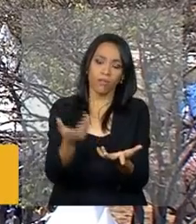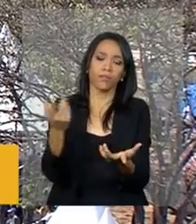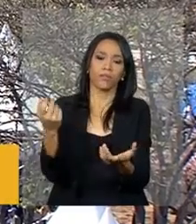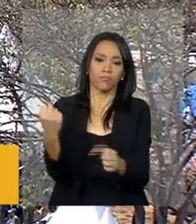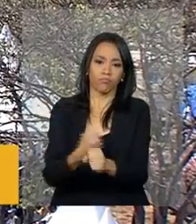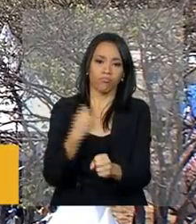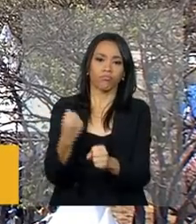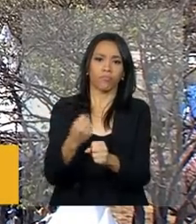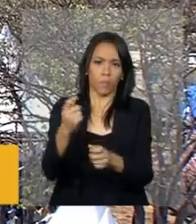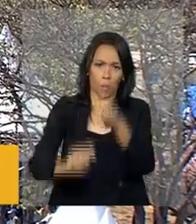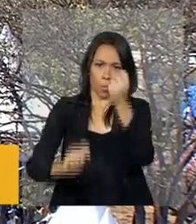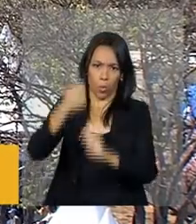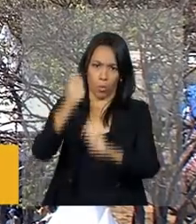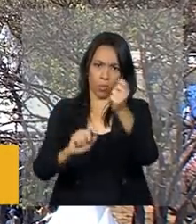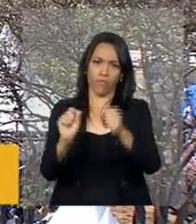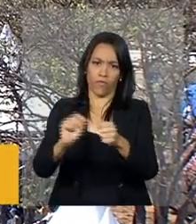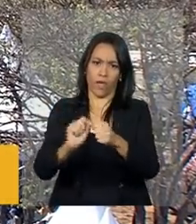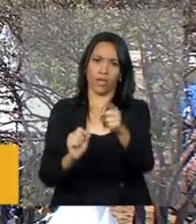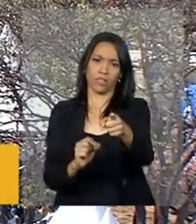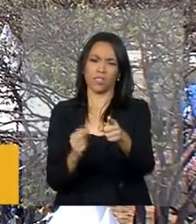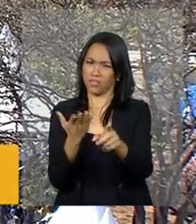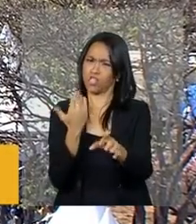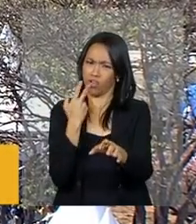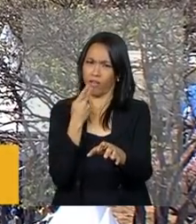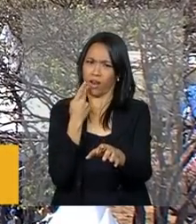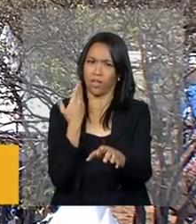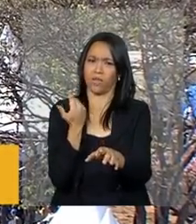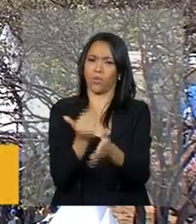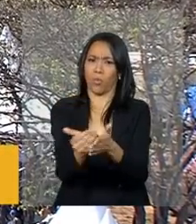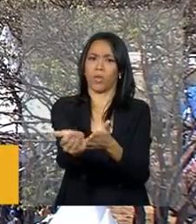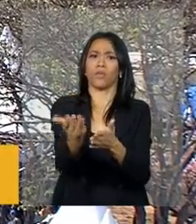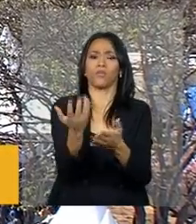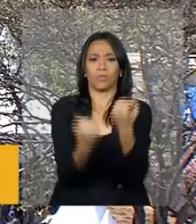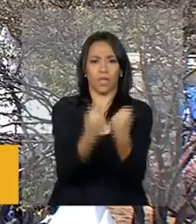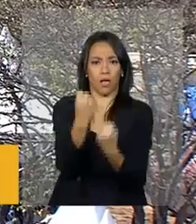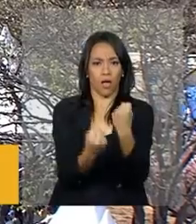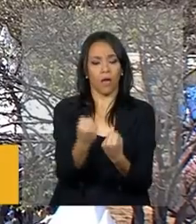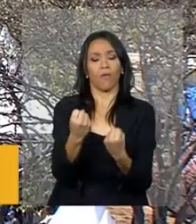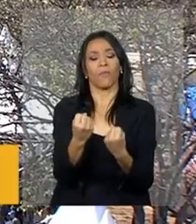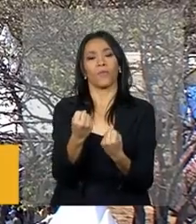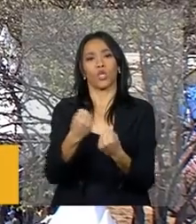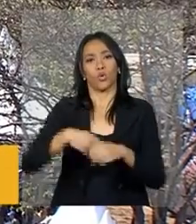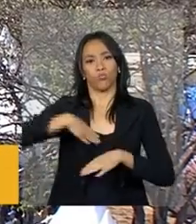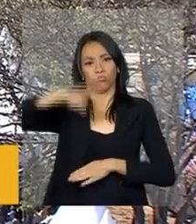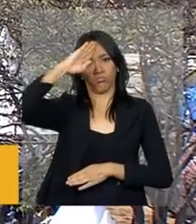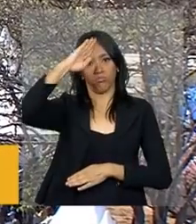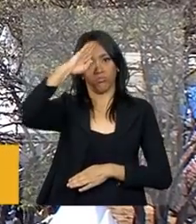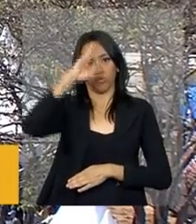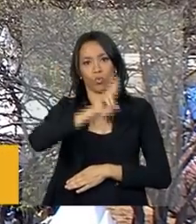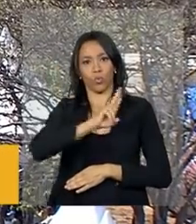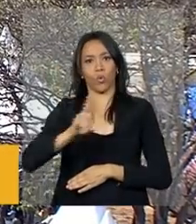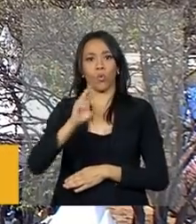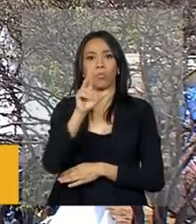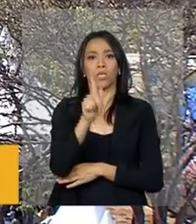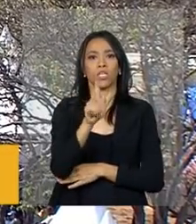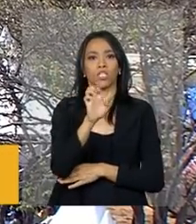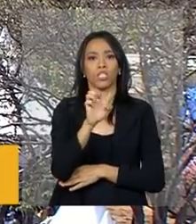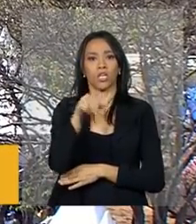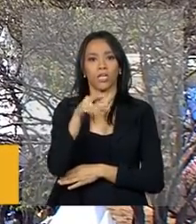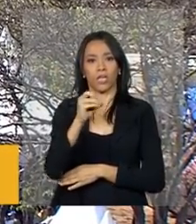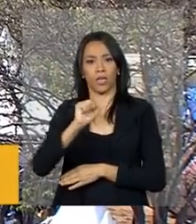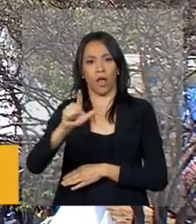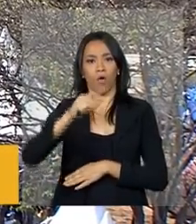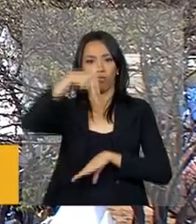São aqueles carros que eu falei no início, inclusive o general Leme está sobre um deles, o Guarani, que